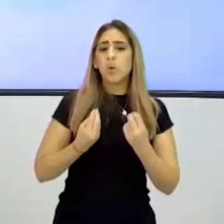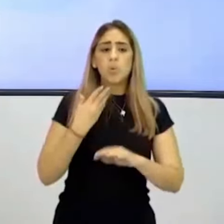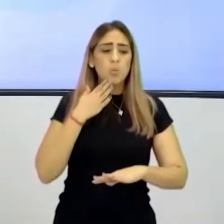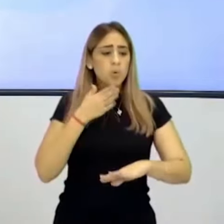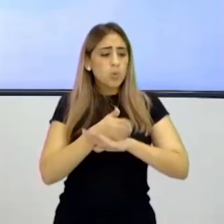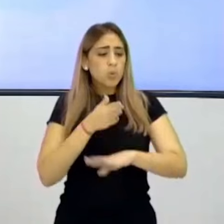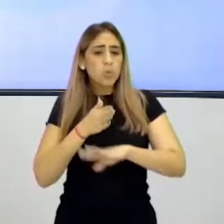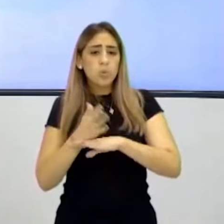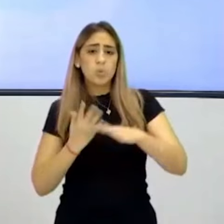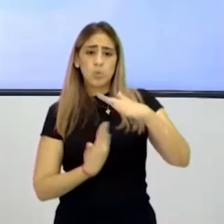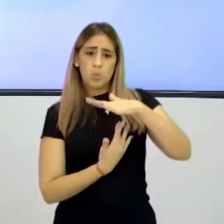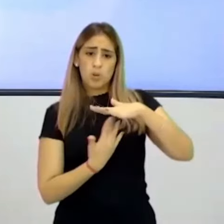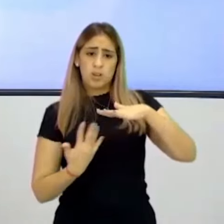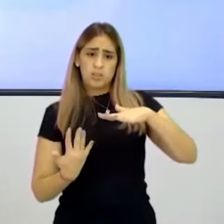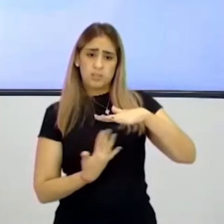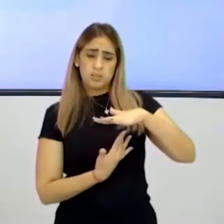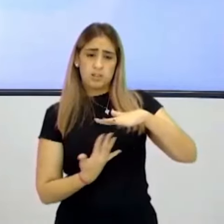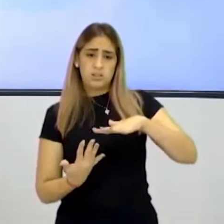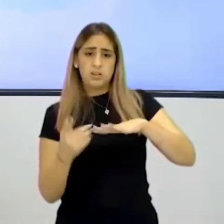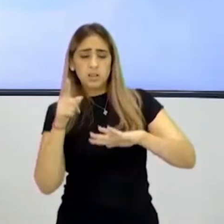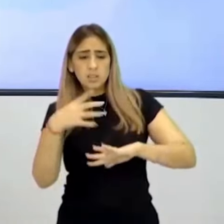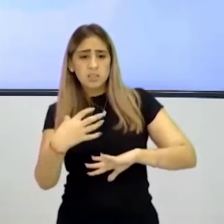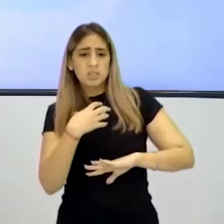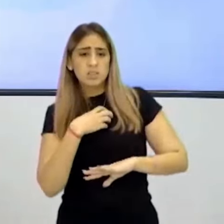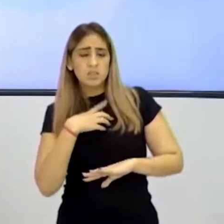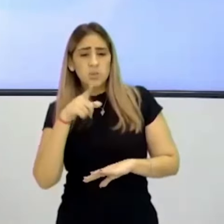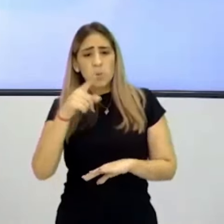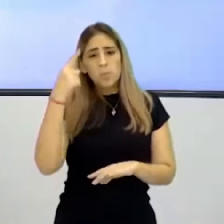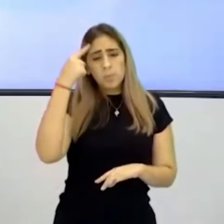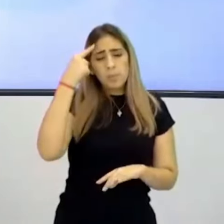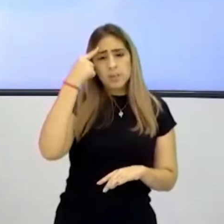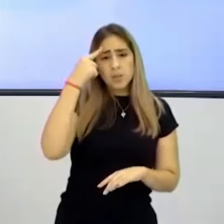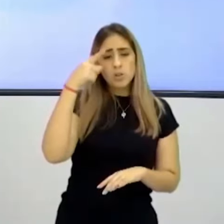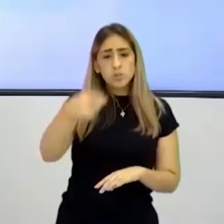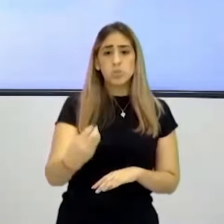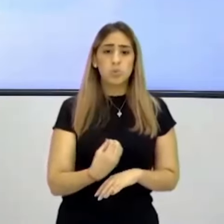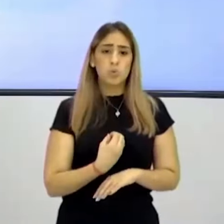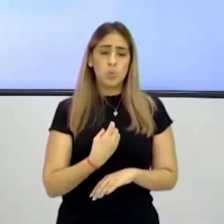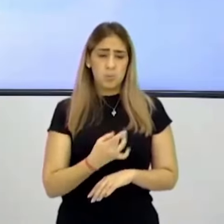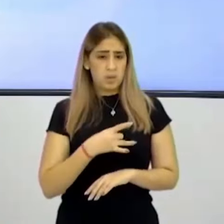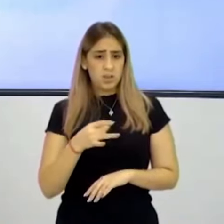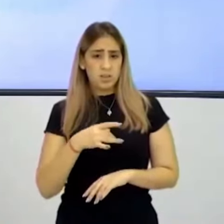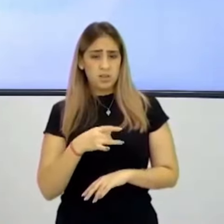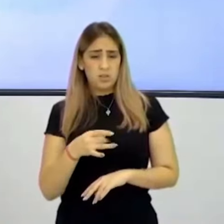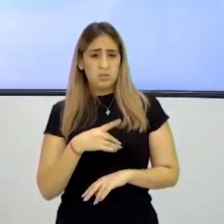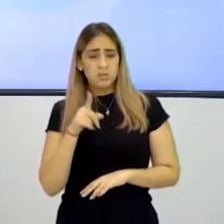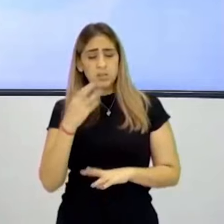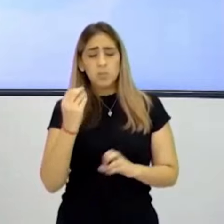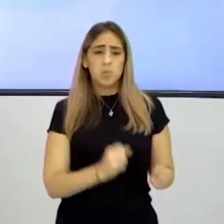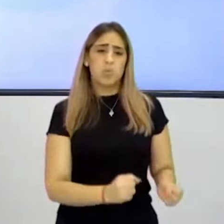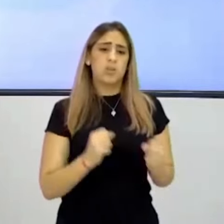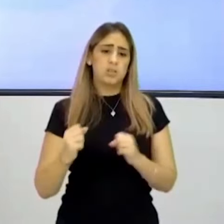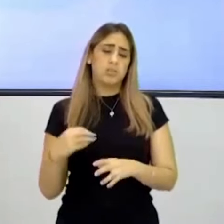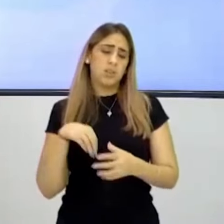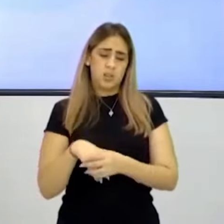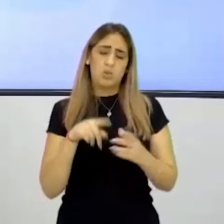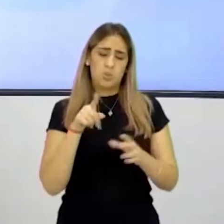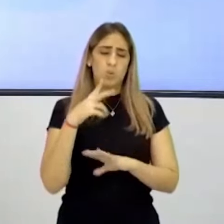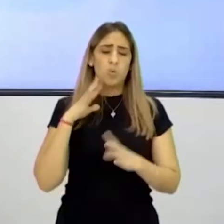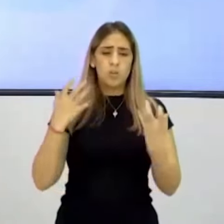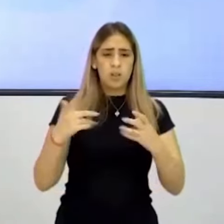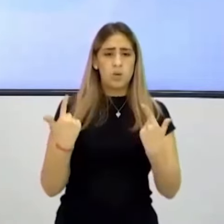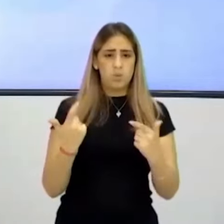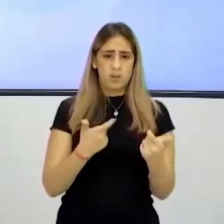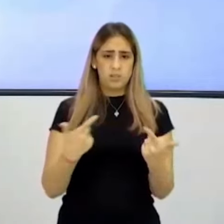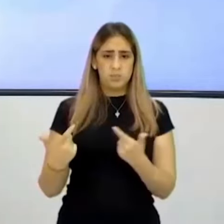Então, esse fator psicológico do medo, ele é muito preponderante no terrorismo. Então,